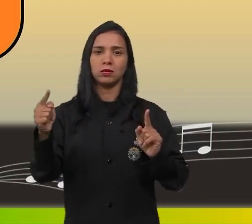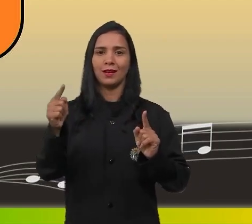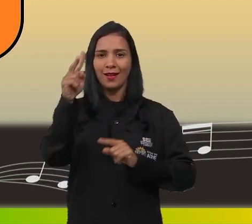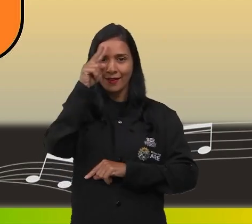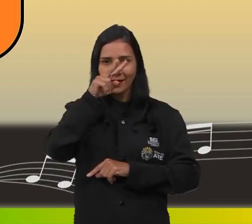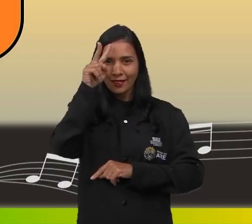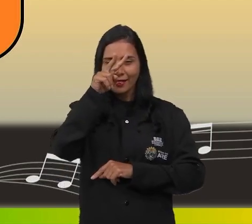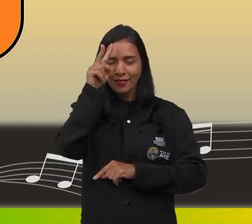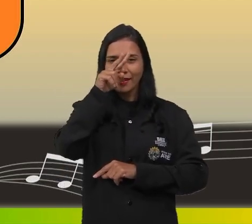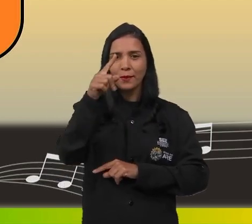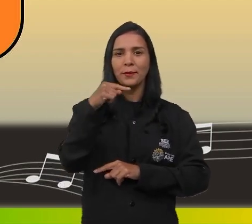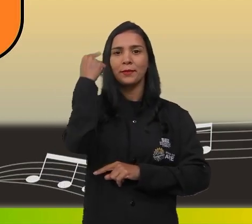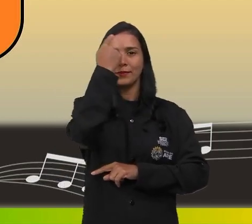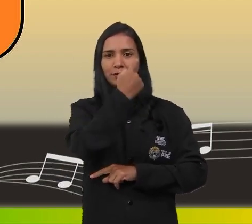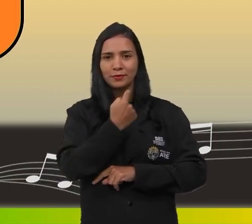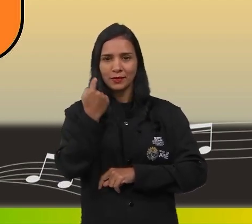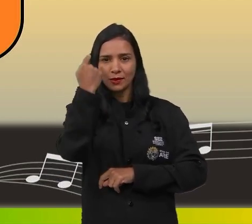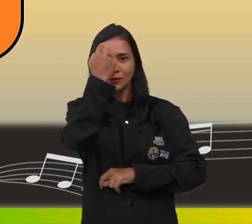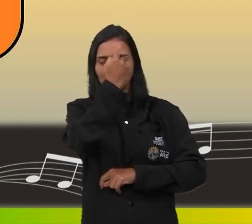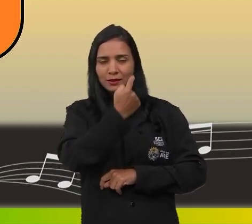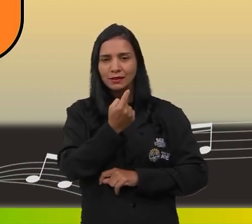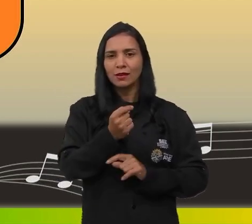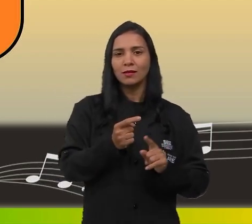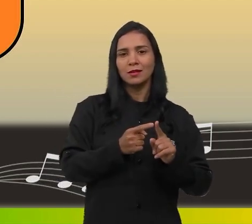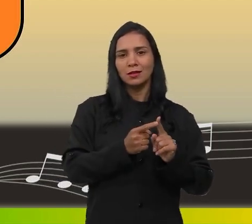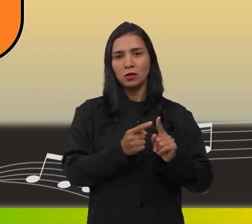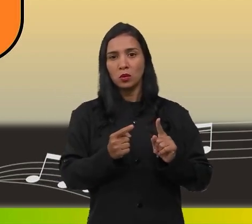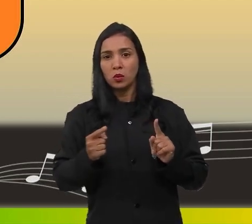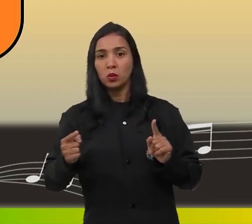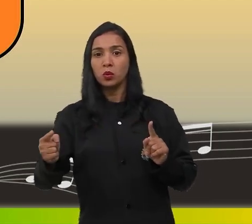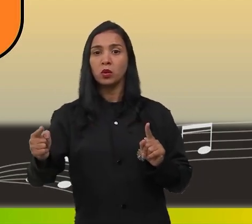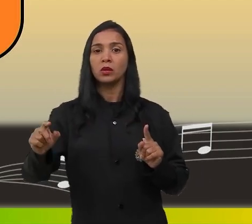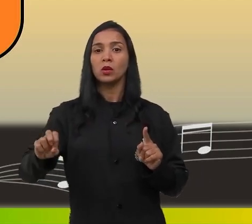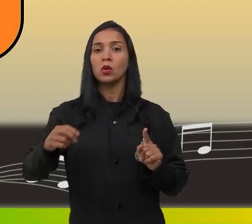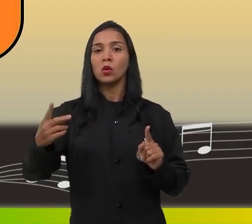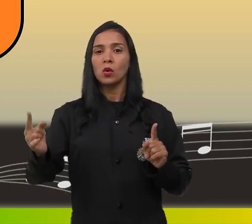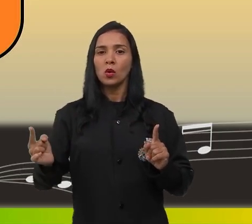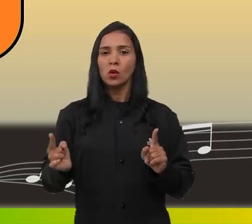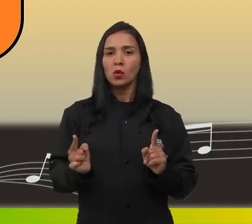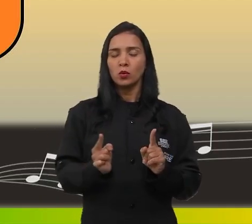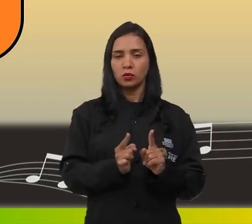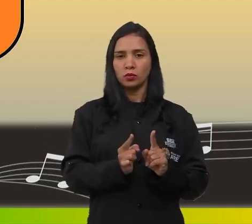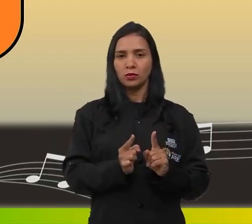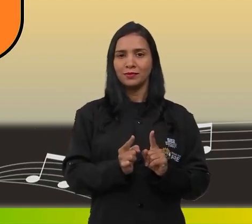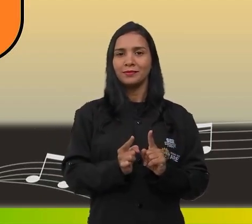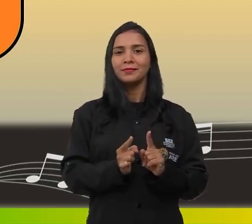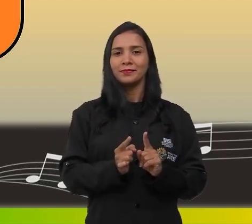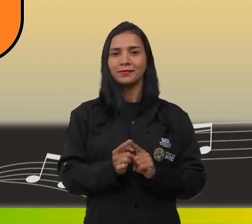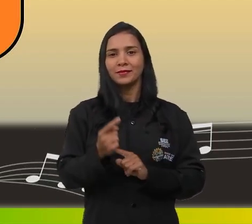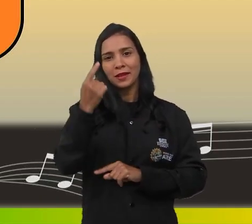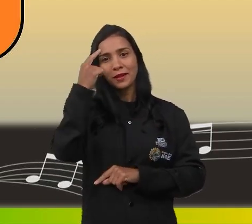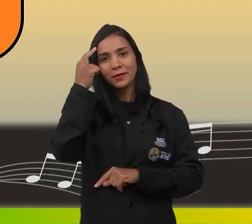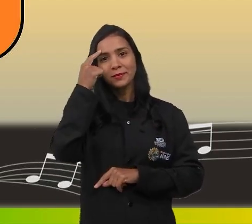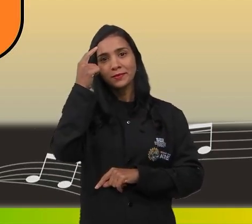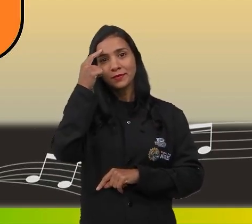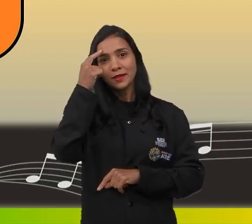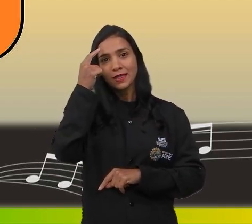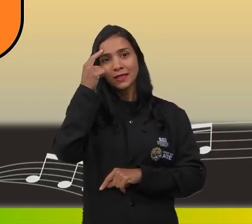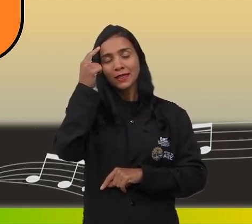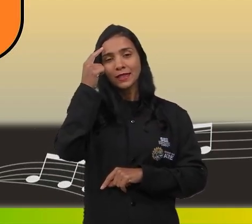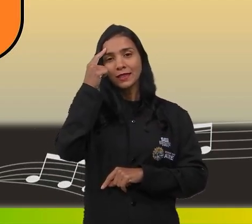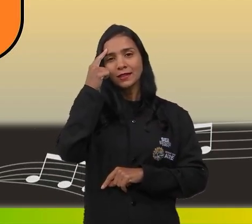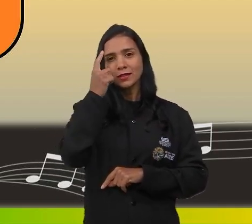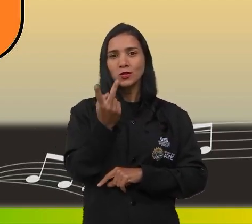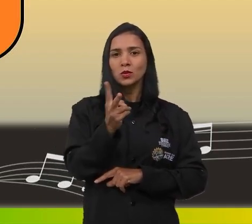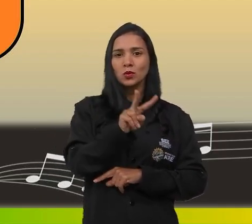de duração. Então, pensem aí, rapidinho, em sons que pode